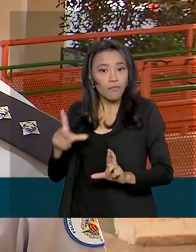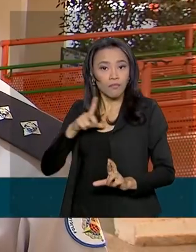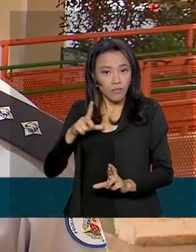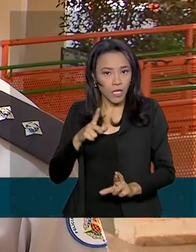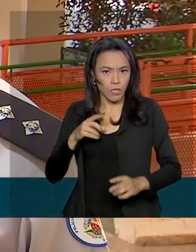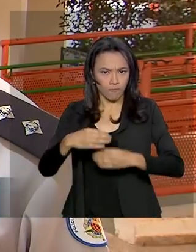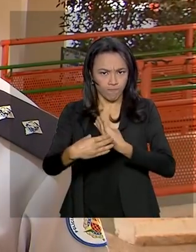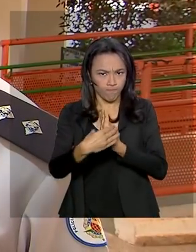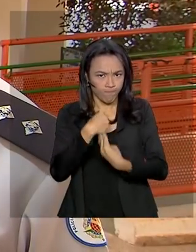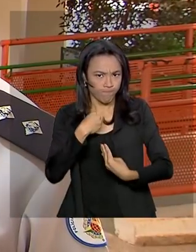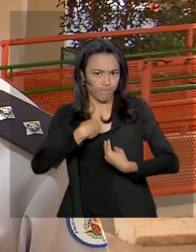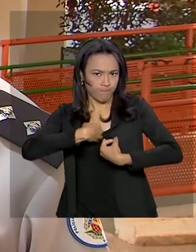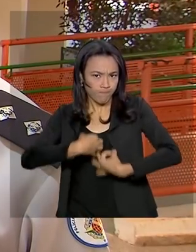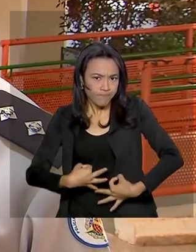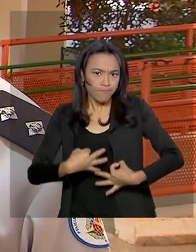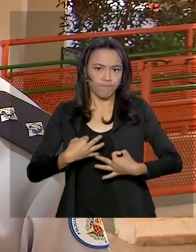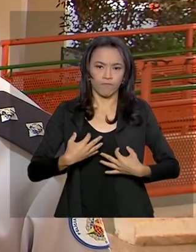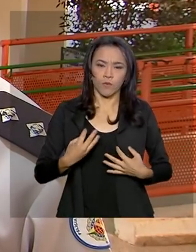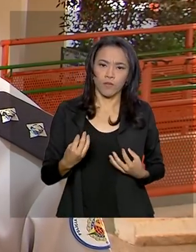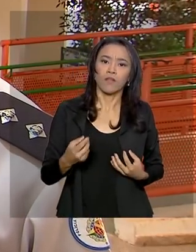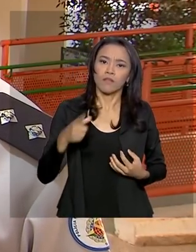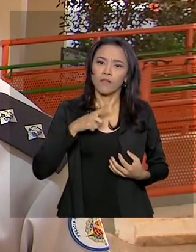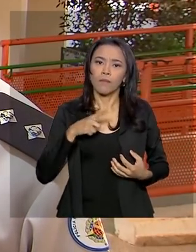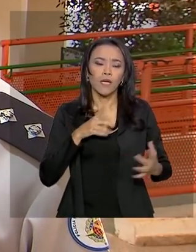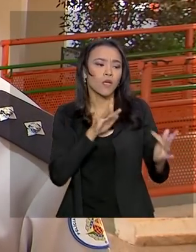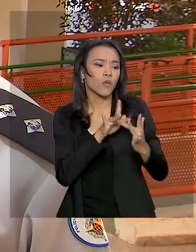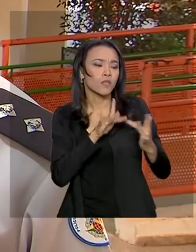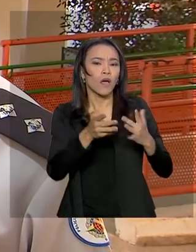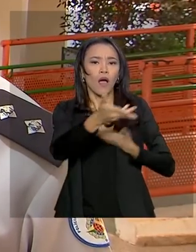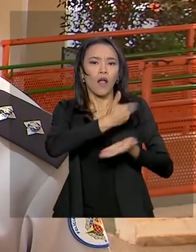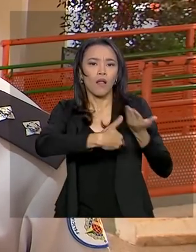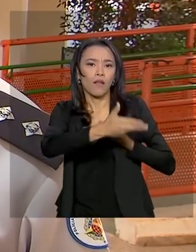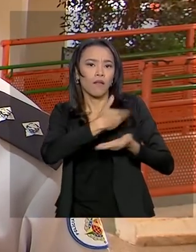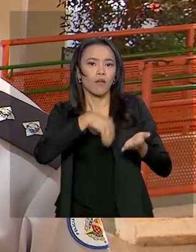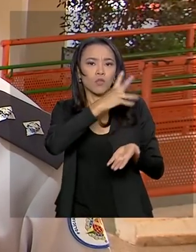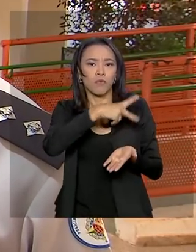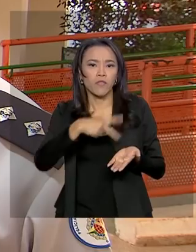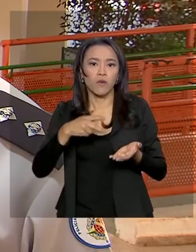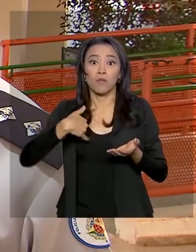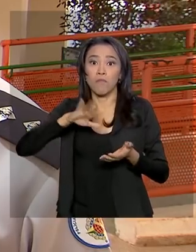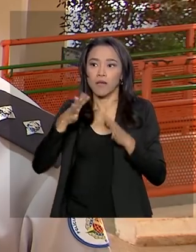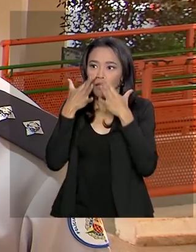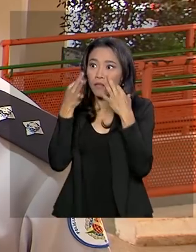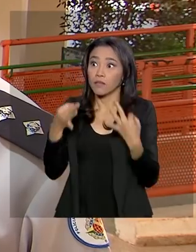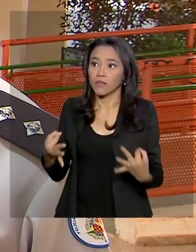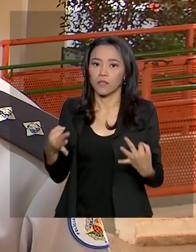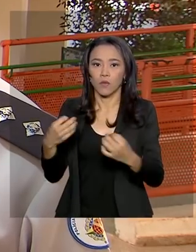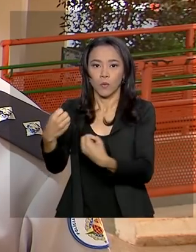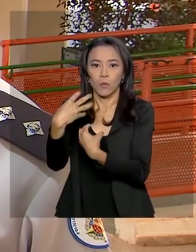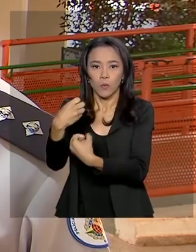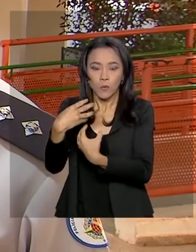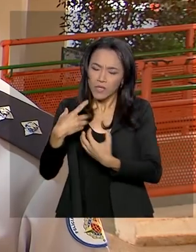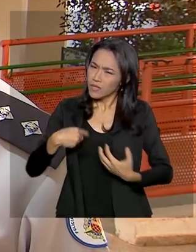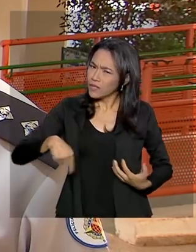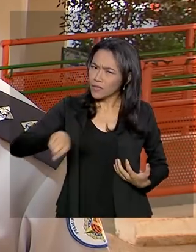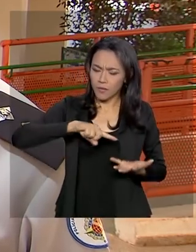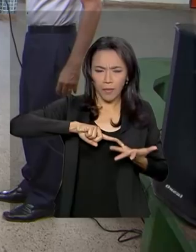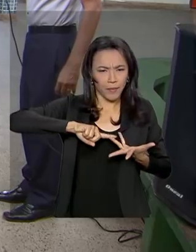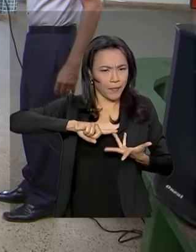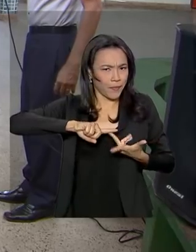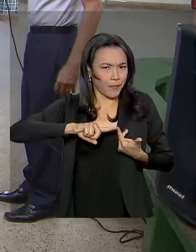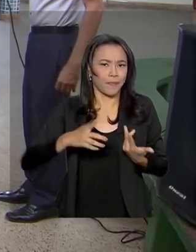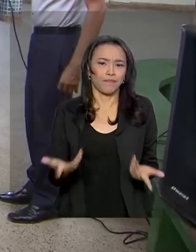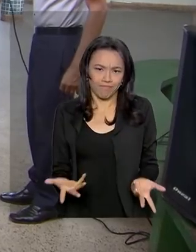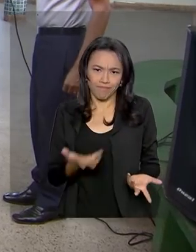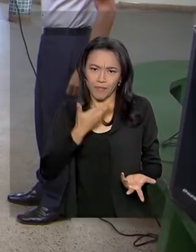a interagir também com os professores, tem mais atenção em sala de aula, e os reflexos são em todos os momentos, né?